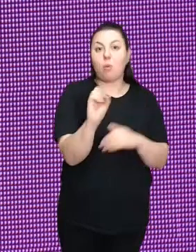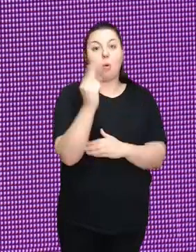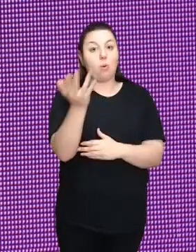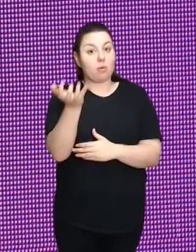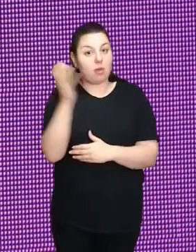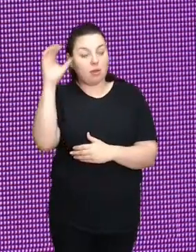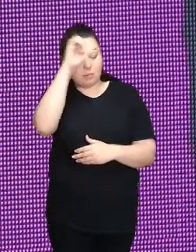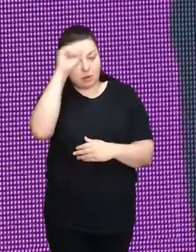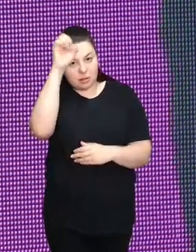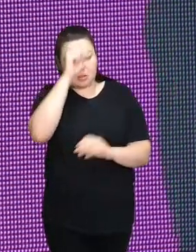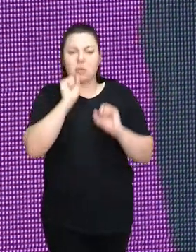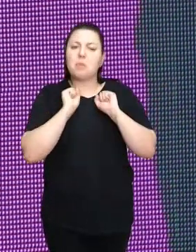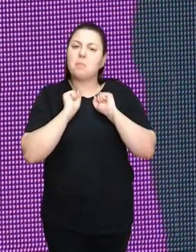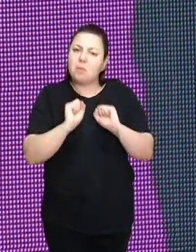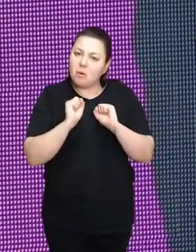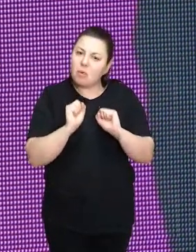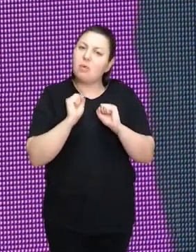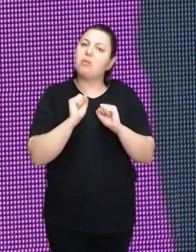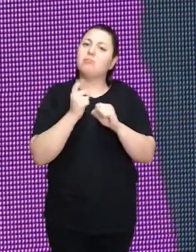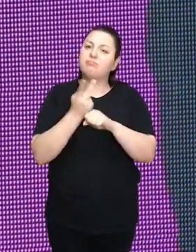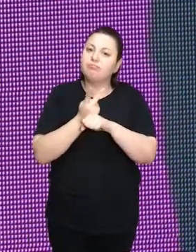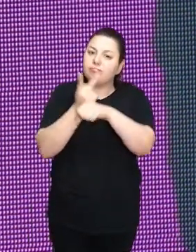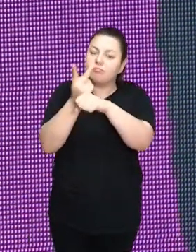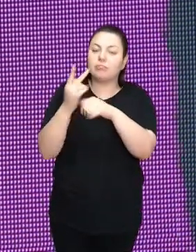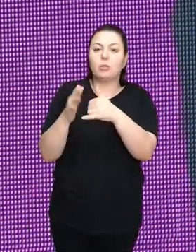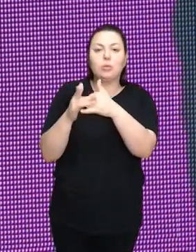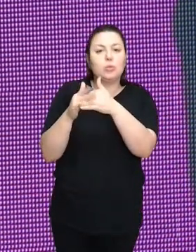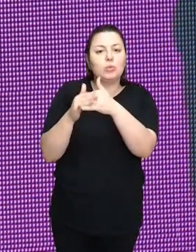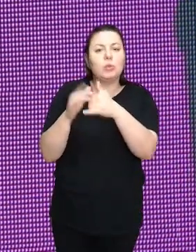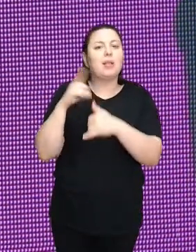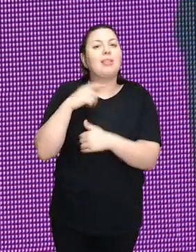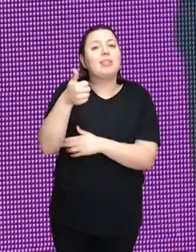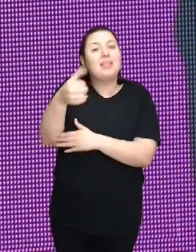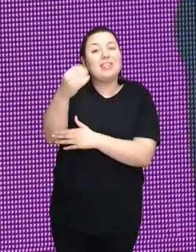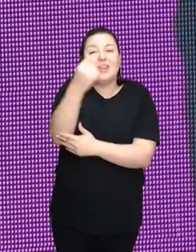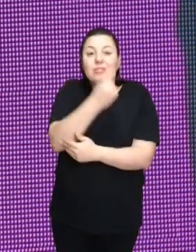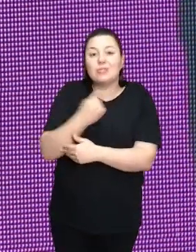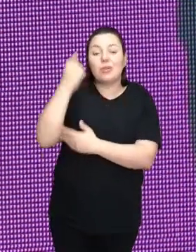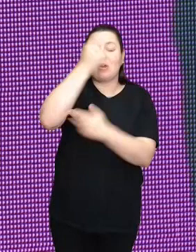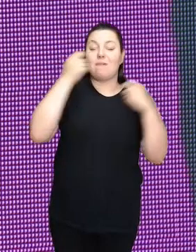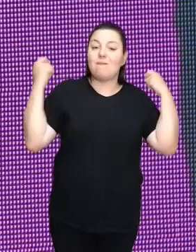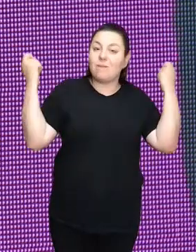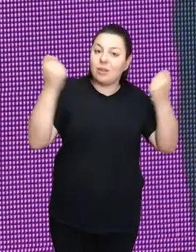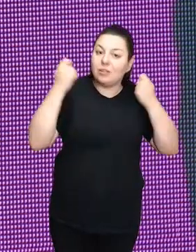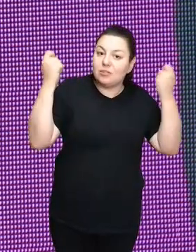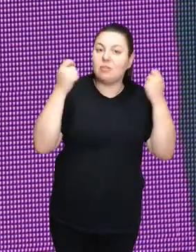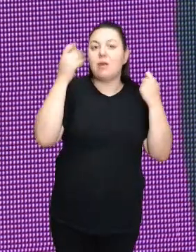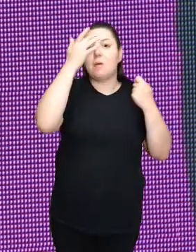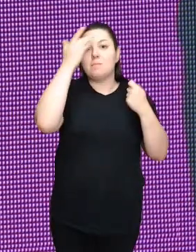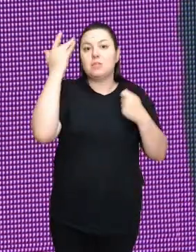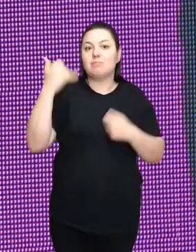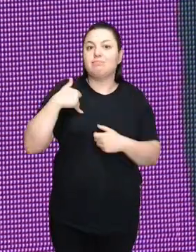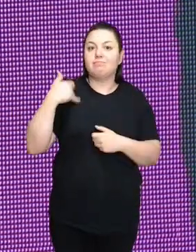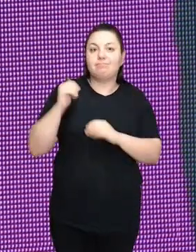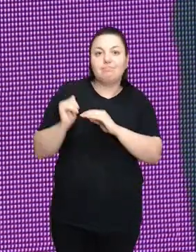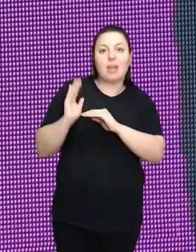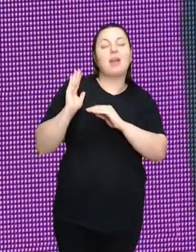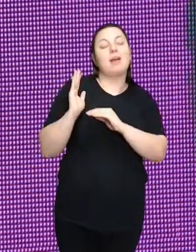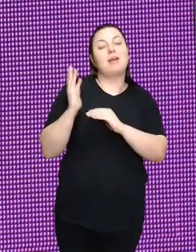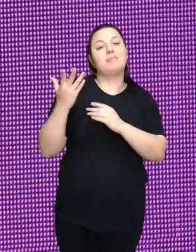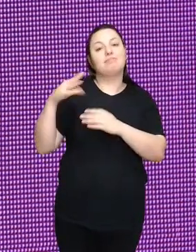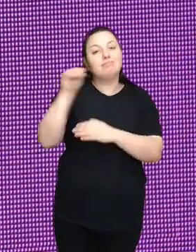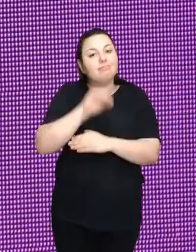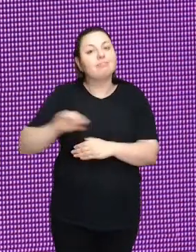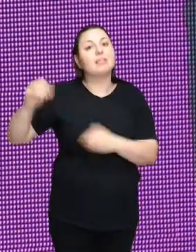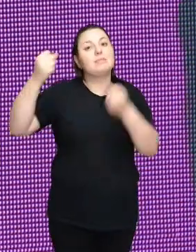fez 10 horas de festival com senhoras falando. Então, isso é muito rico, sabe? Então, eu fico sempre fazendo convite, assim. Acho que a dica que eu iria